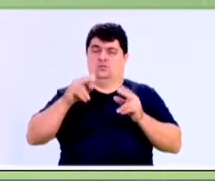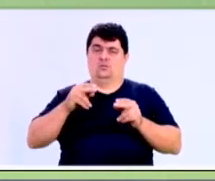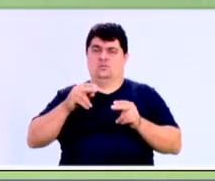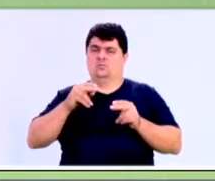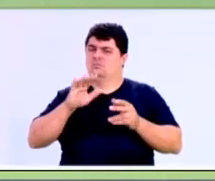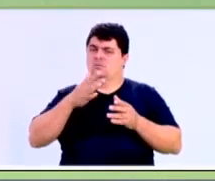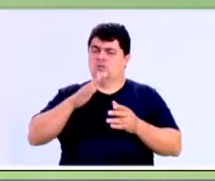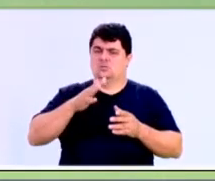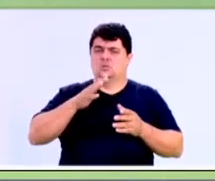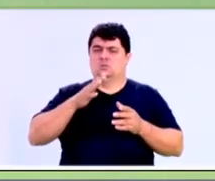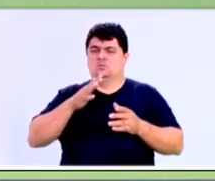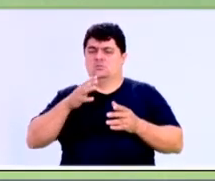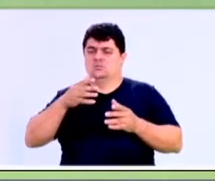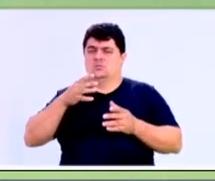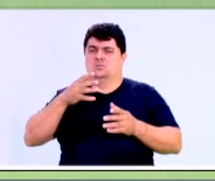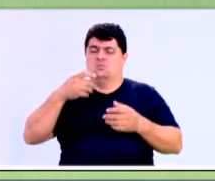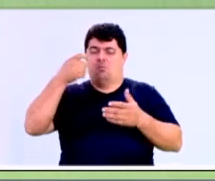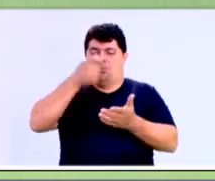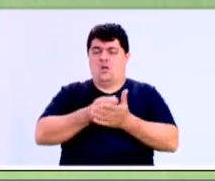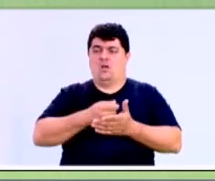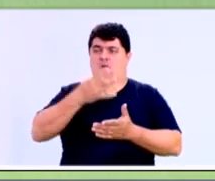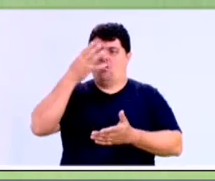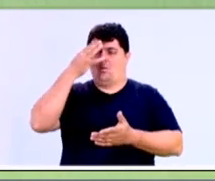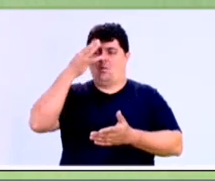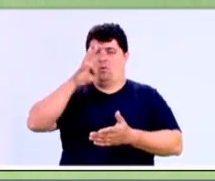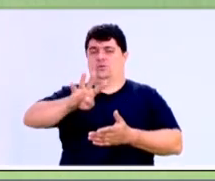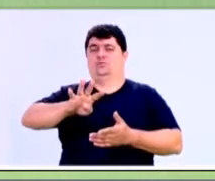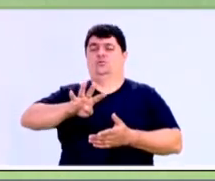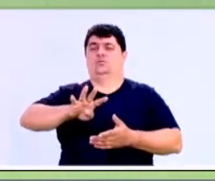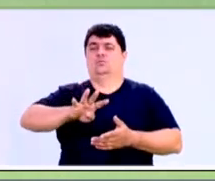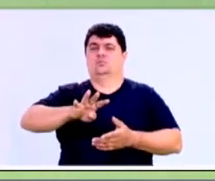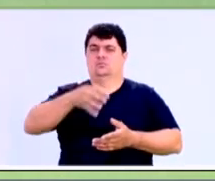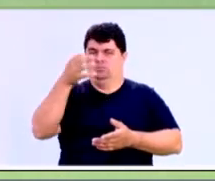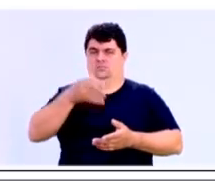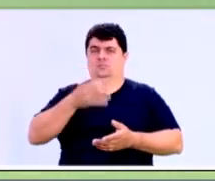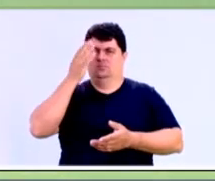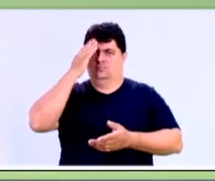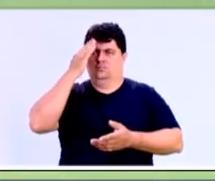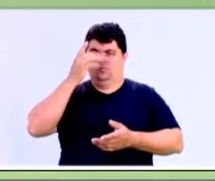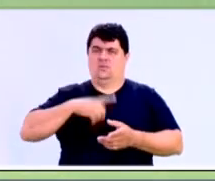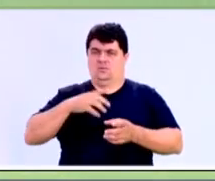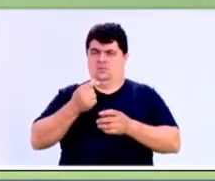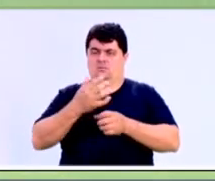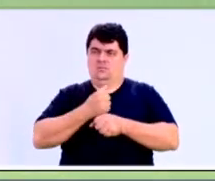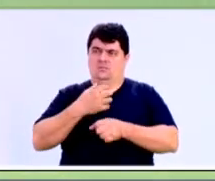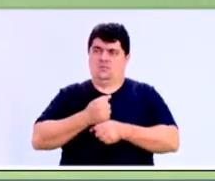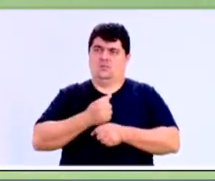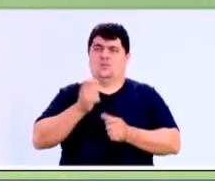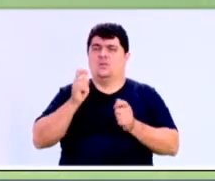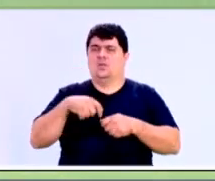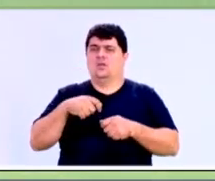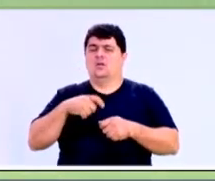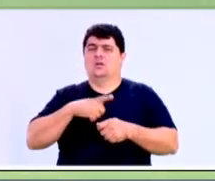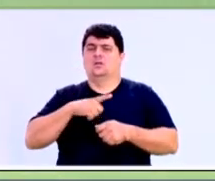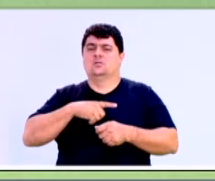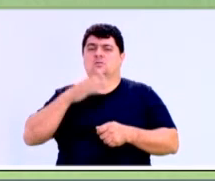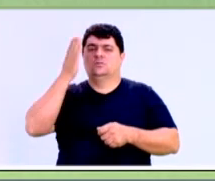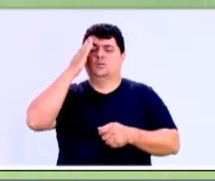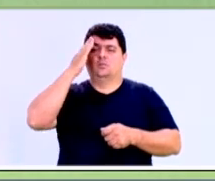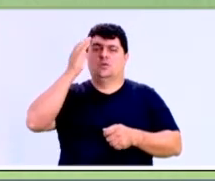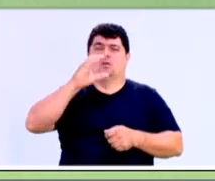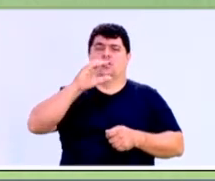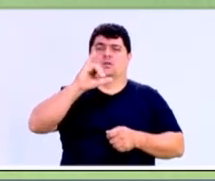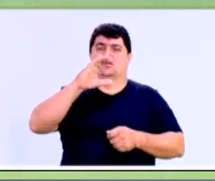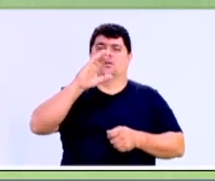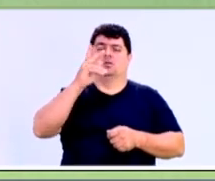médio de pagamento de compras é 4,71. Correto? Tem mais cálculo? Tem. Eu consigo calcular o ciclo operacional. O que é o